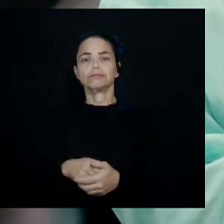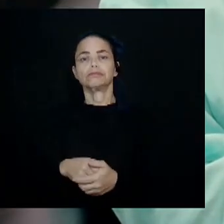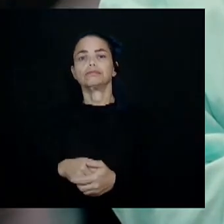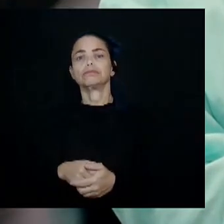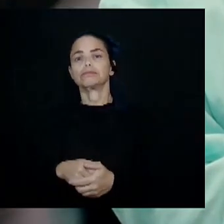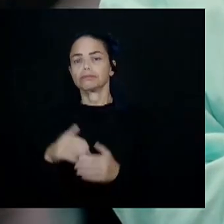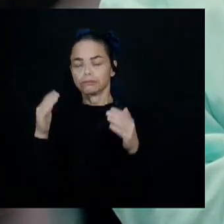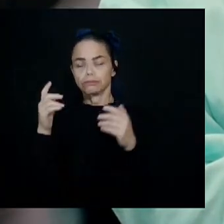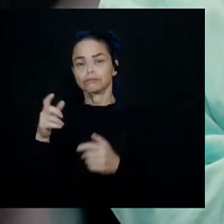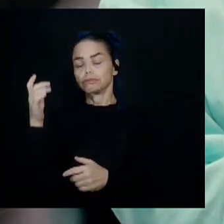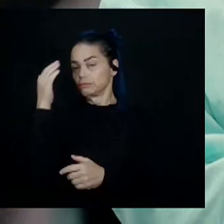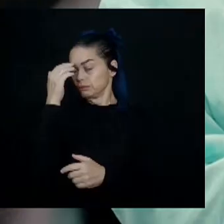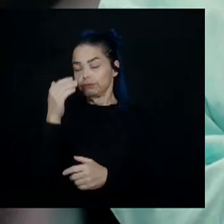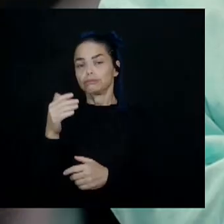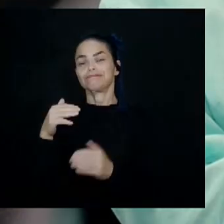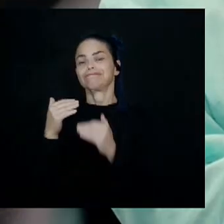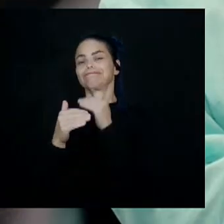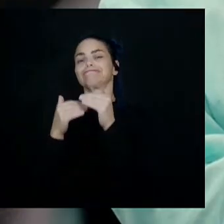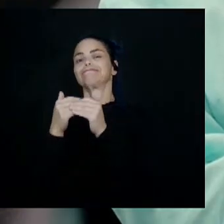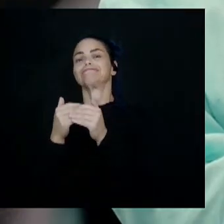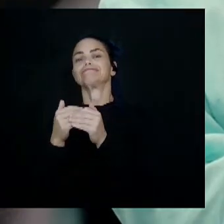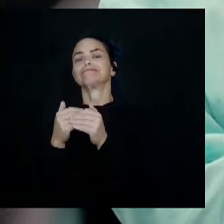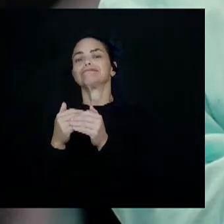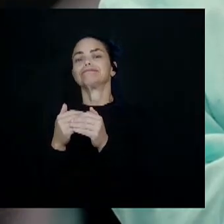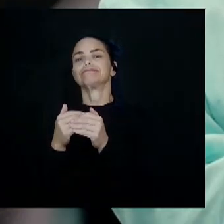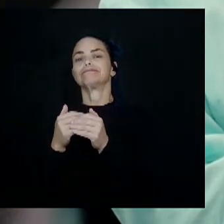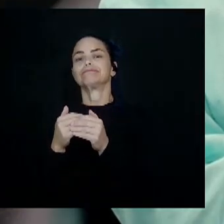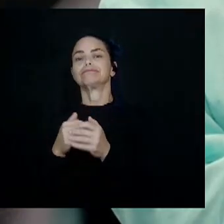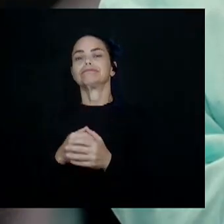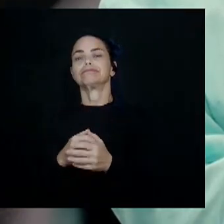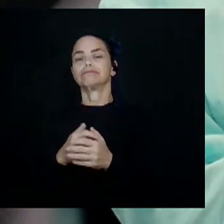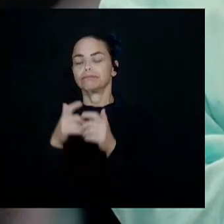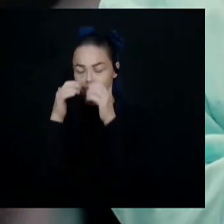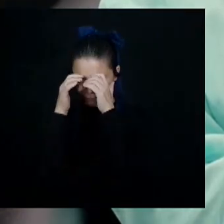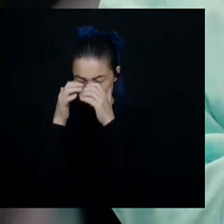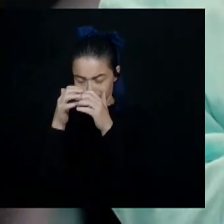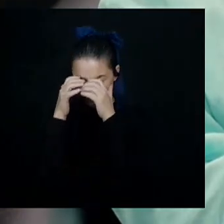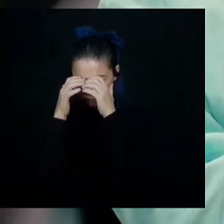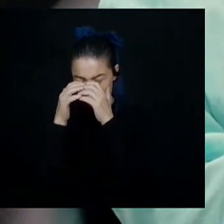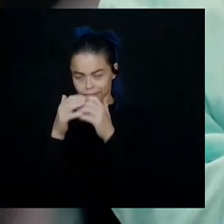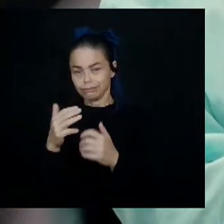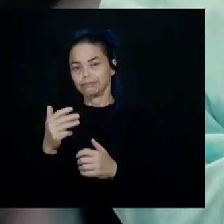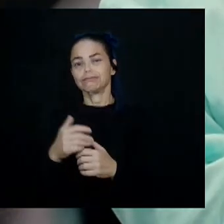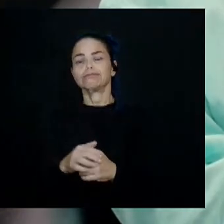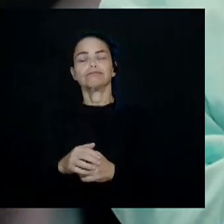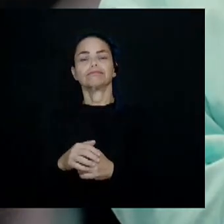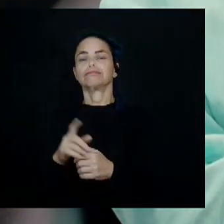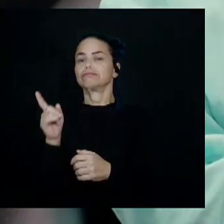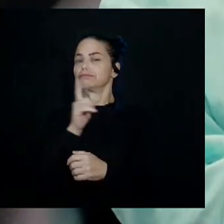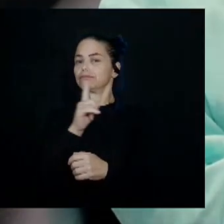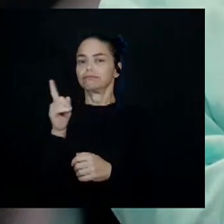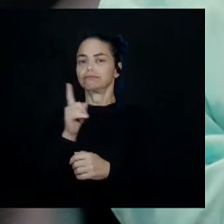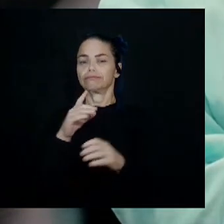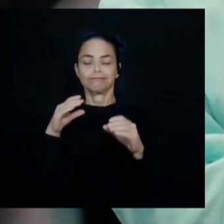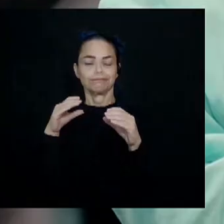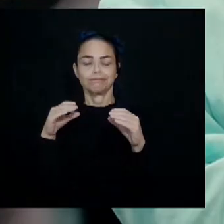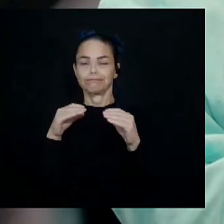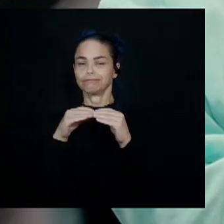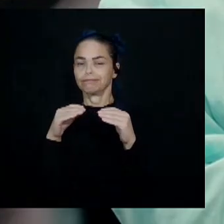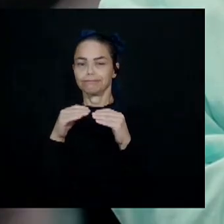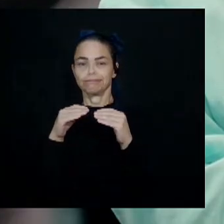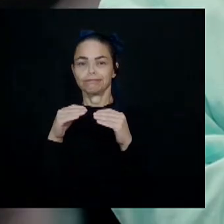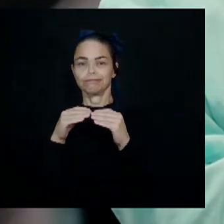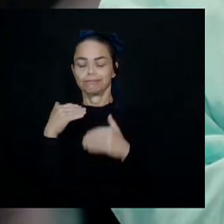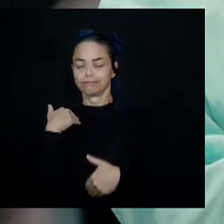o desenvolvimento cerebral, neurológico, não está condizente com o que o corpo dela